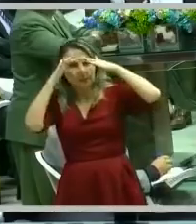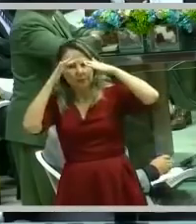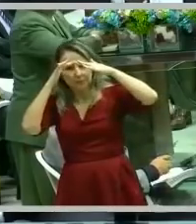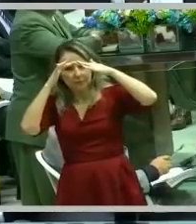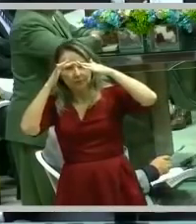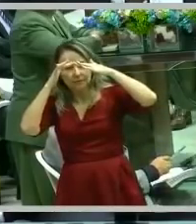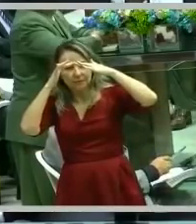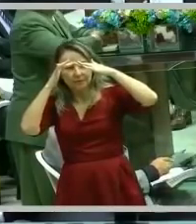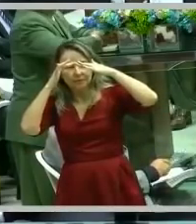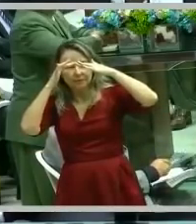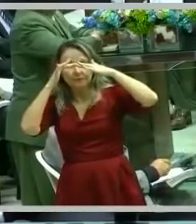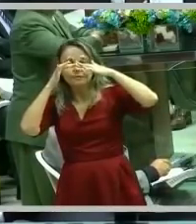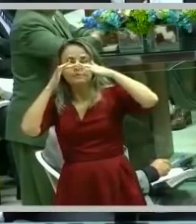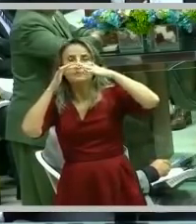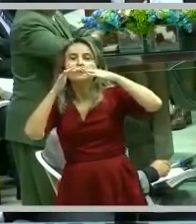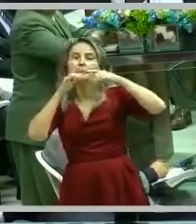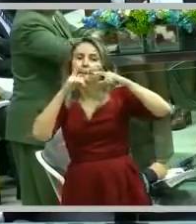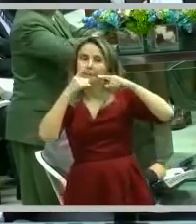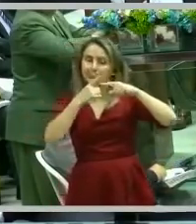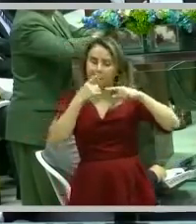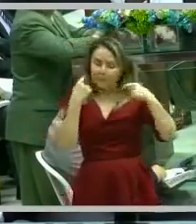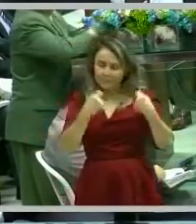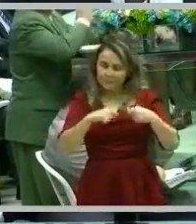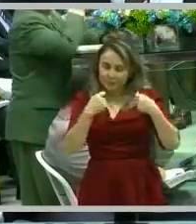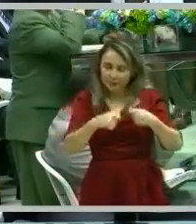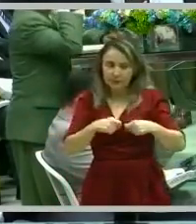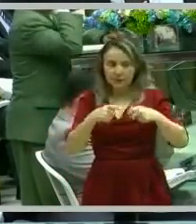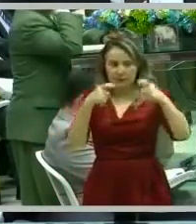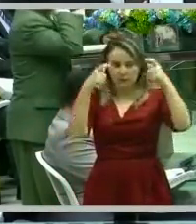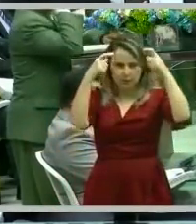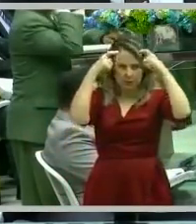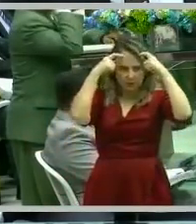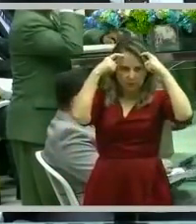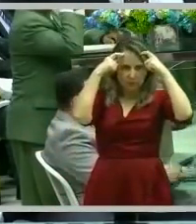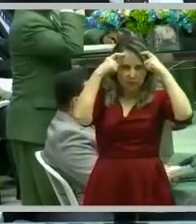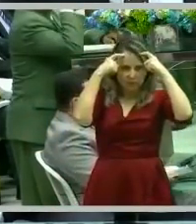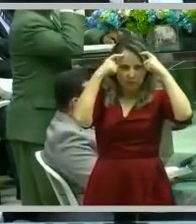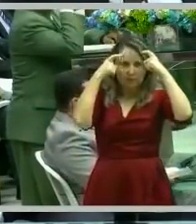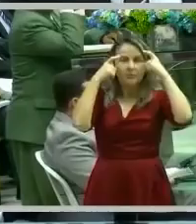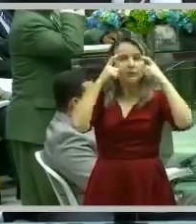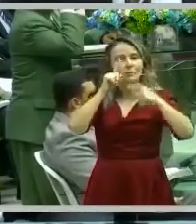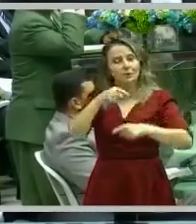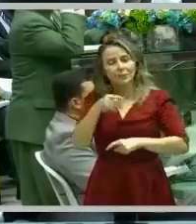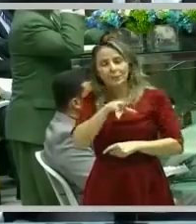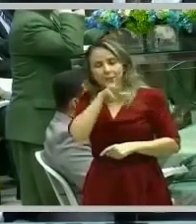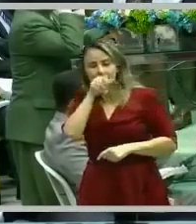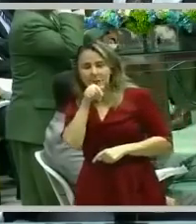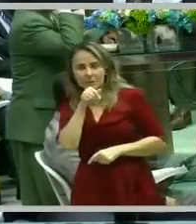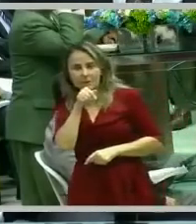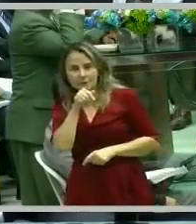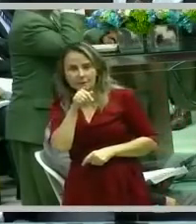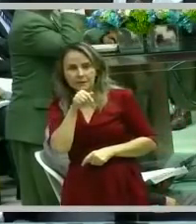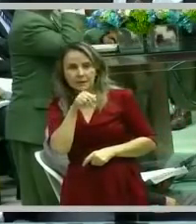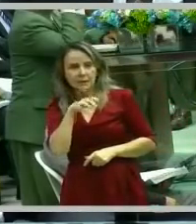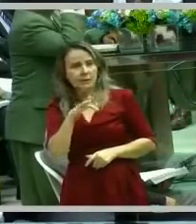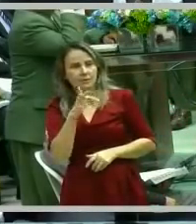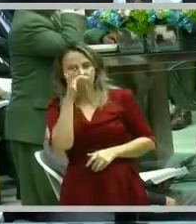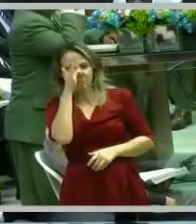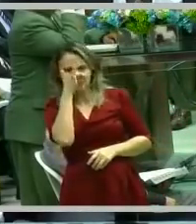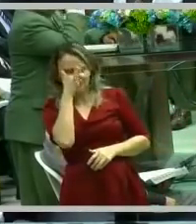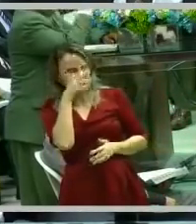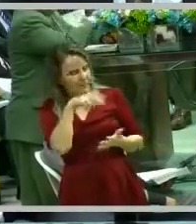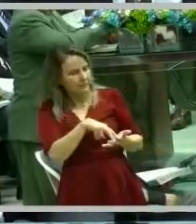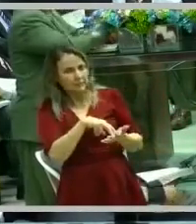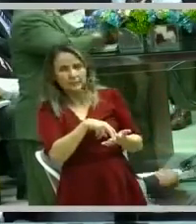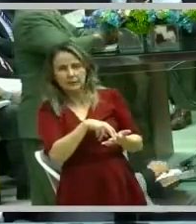vencer o urso e vencer o leão secretamente. Tem coisas dentro de você que você não